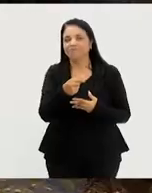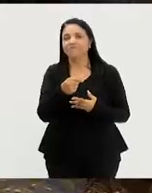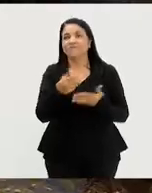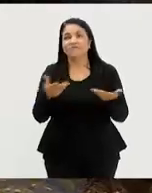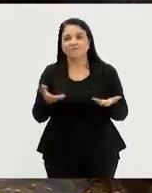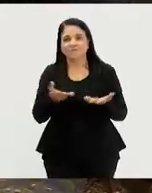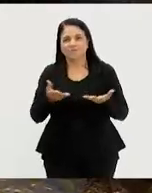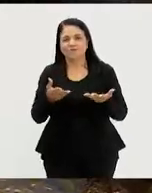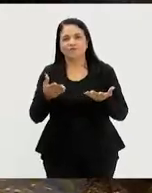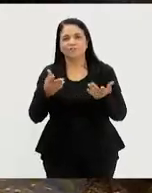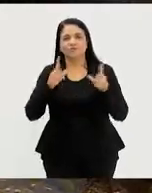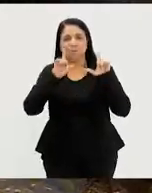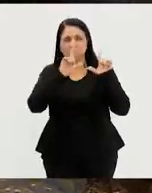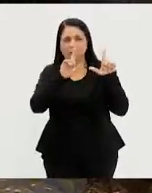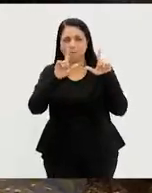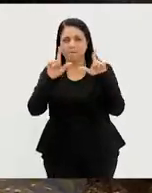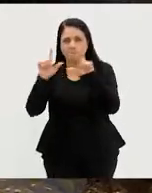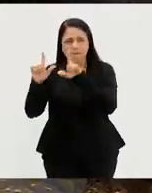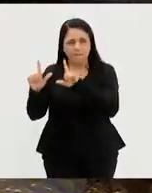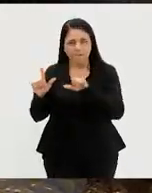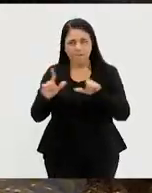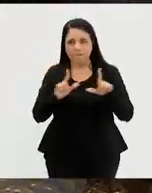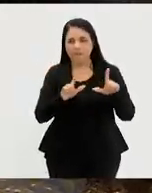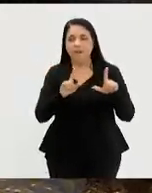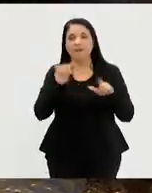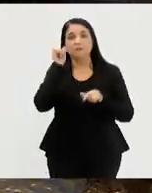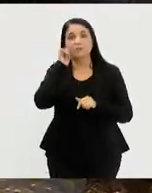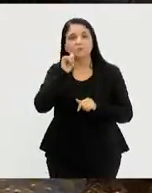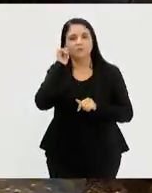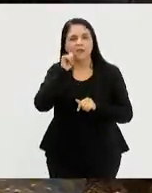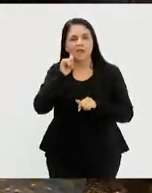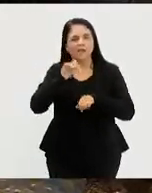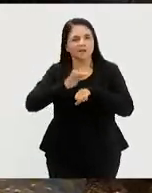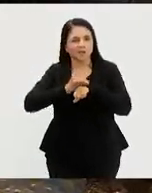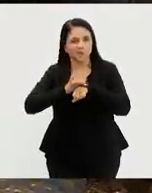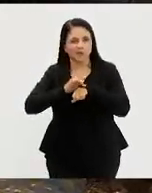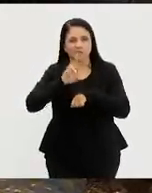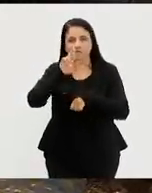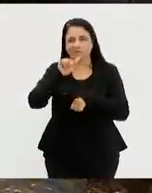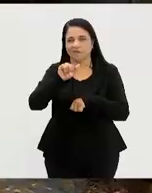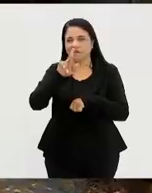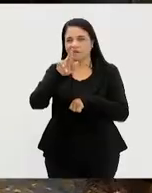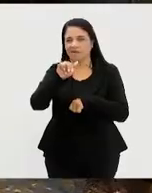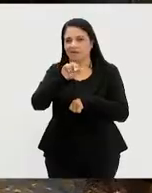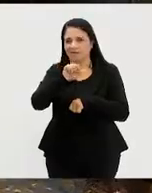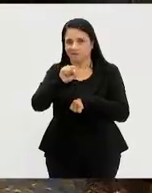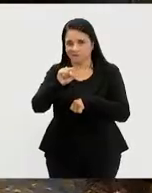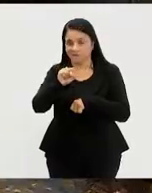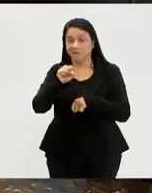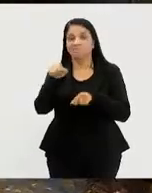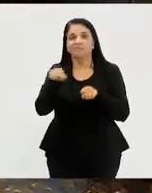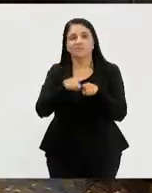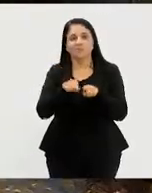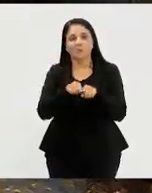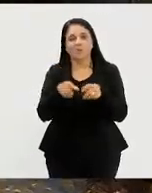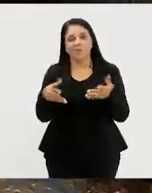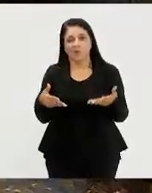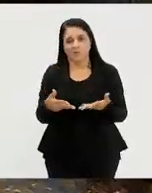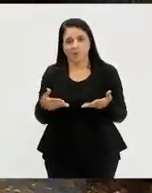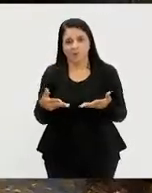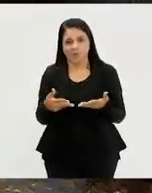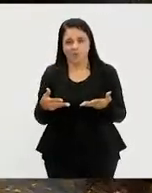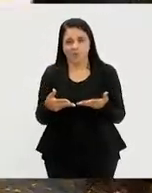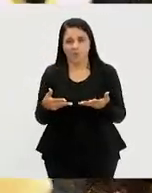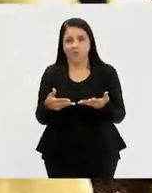exposição aqui de mulheres com doenças raras e estamos agora